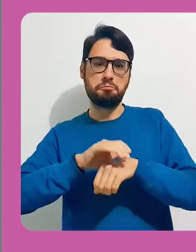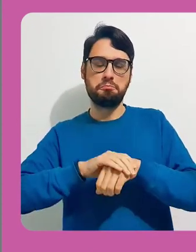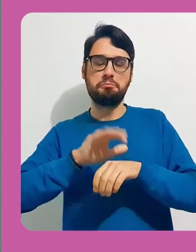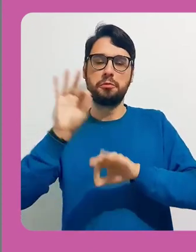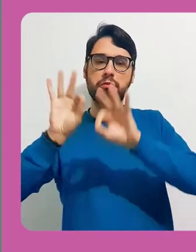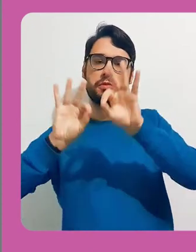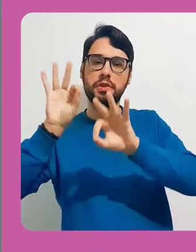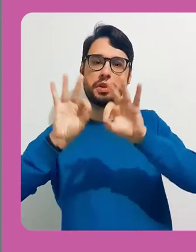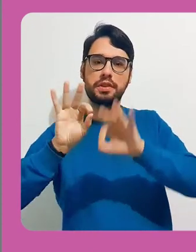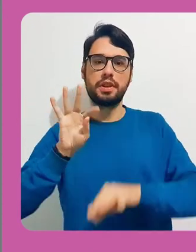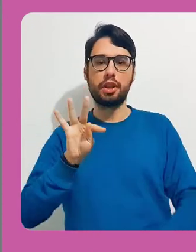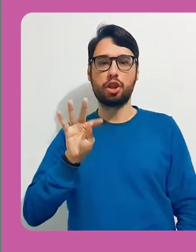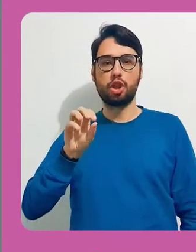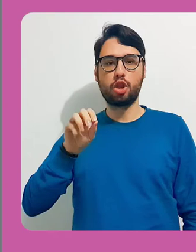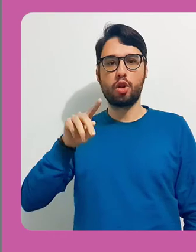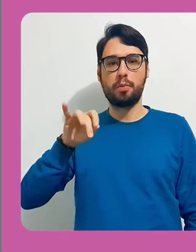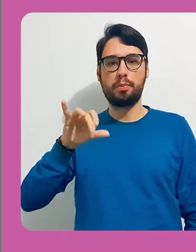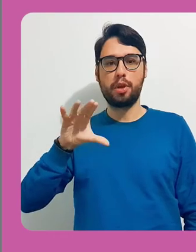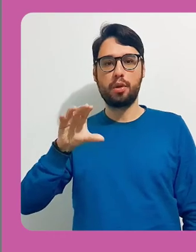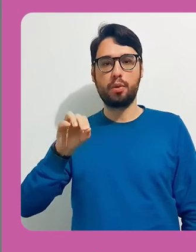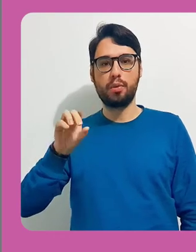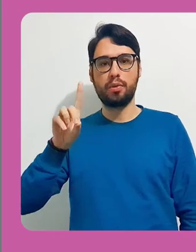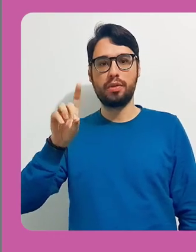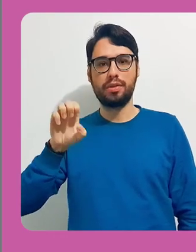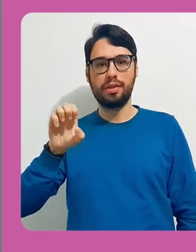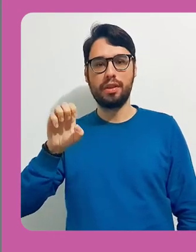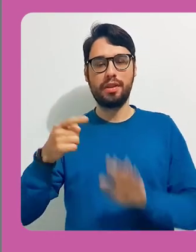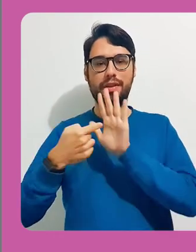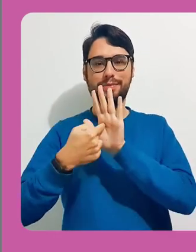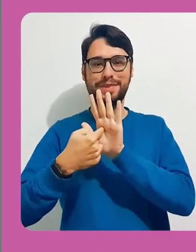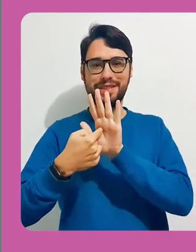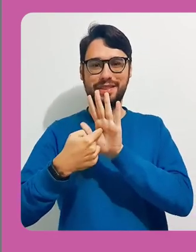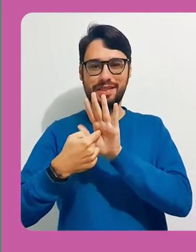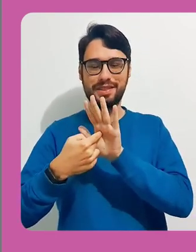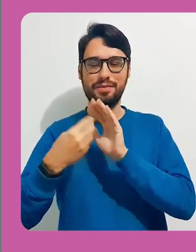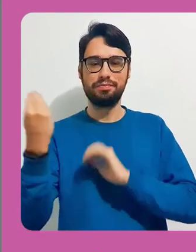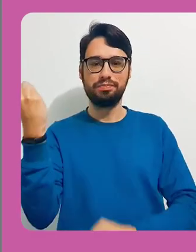o nome tópico de apresentação